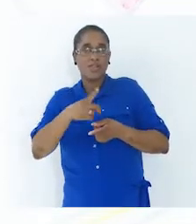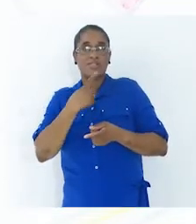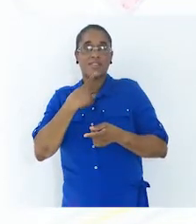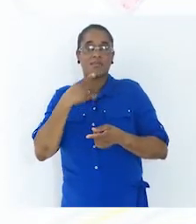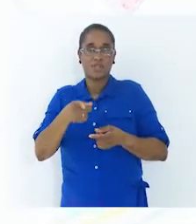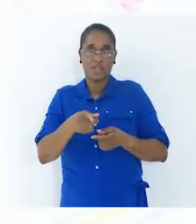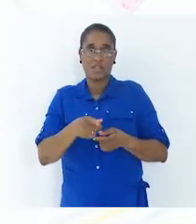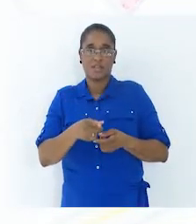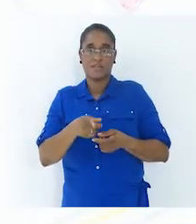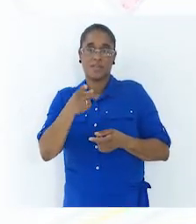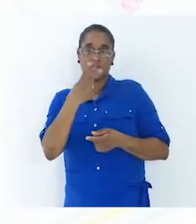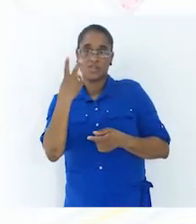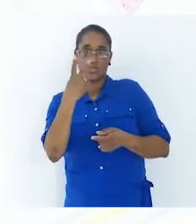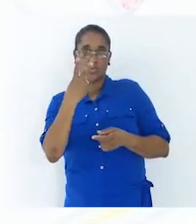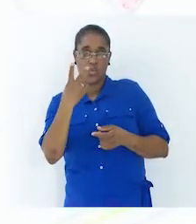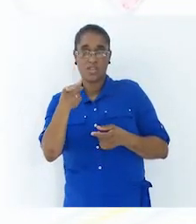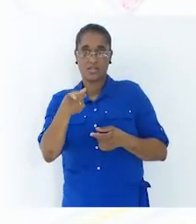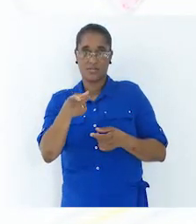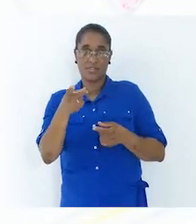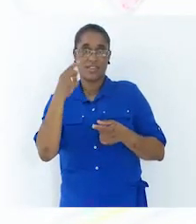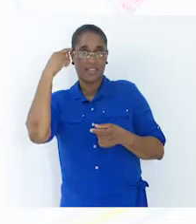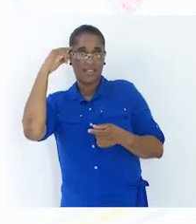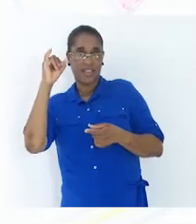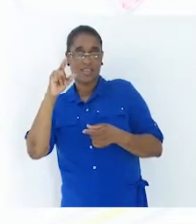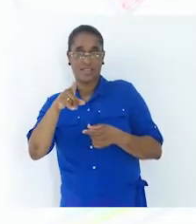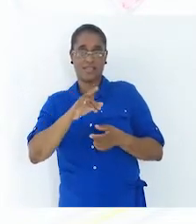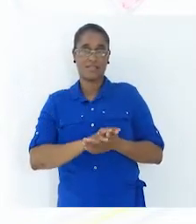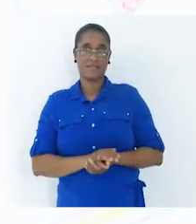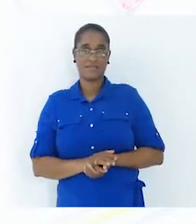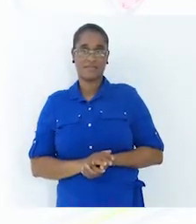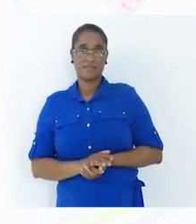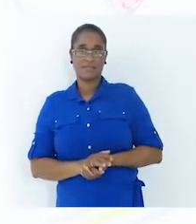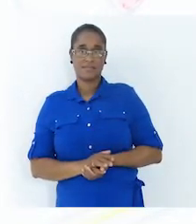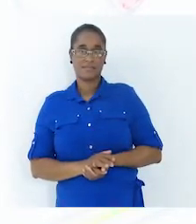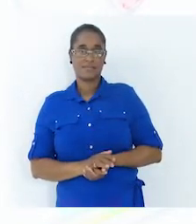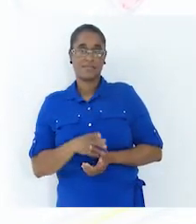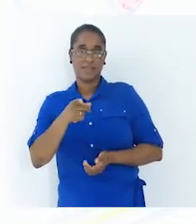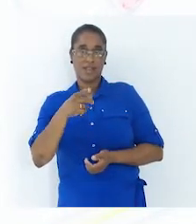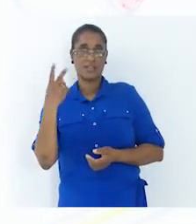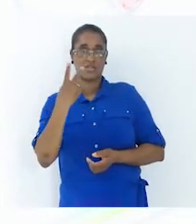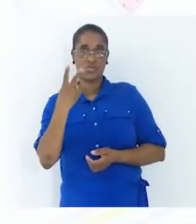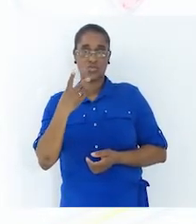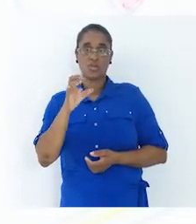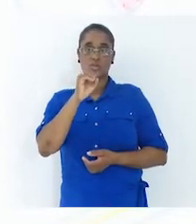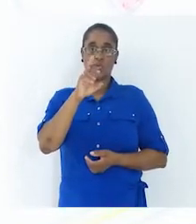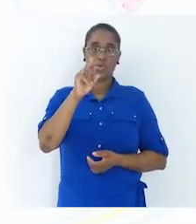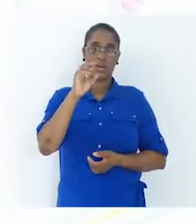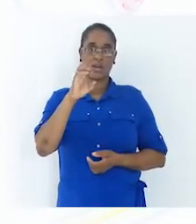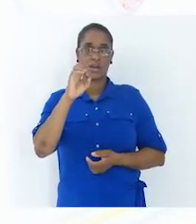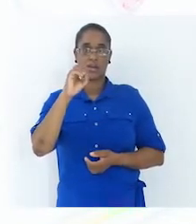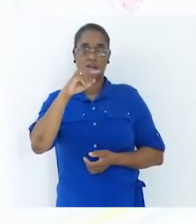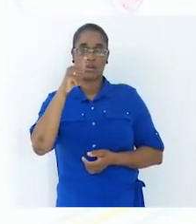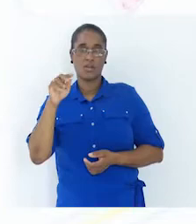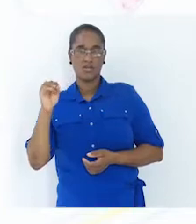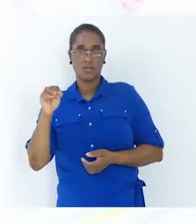aqui nessas duas ideias? Ou nessas duas orações? Que